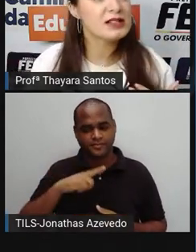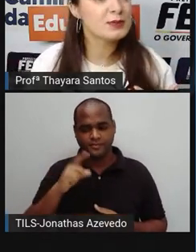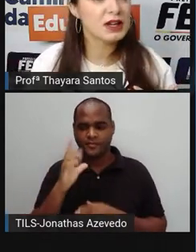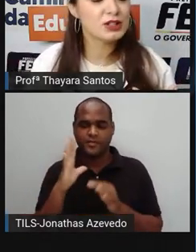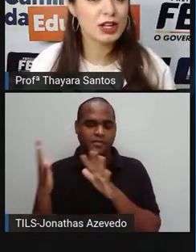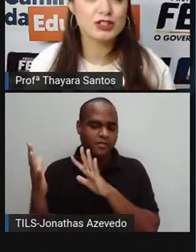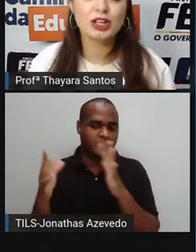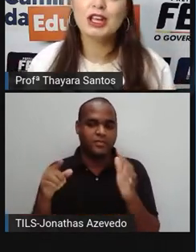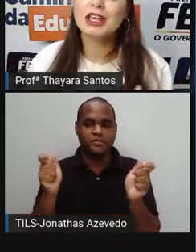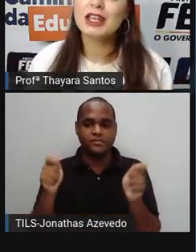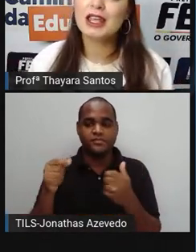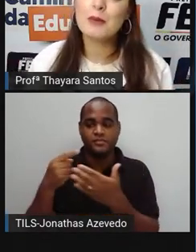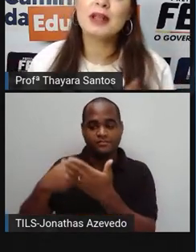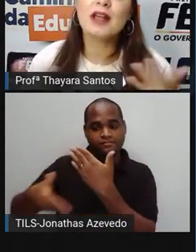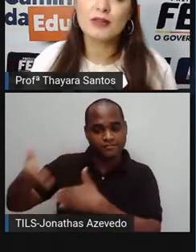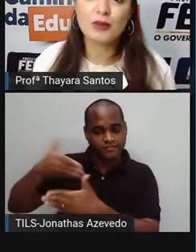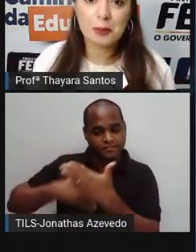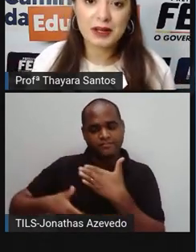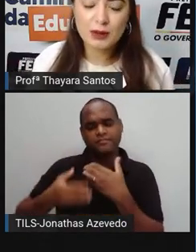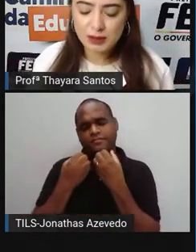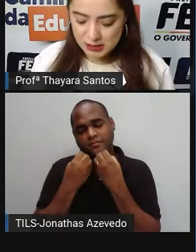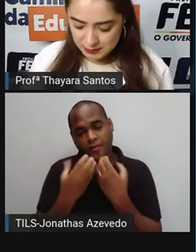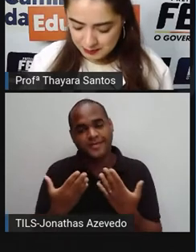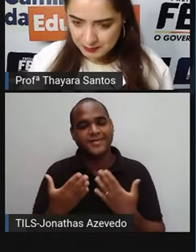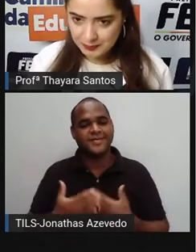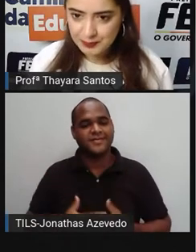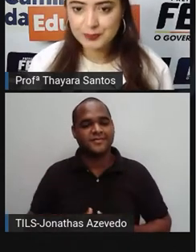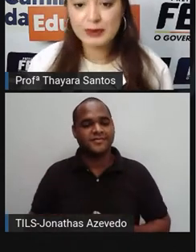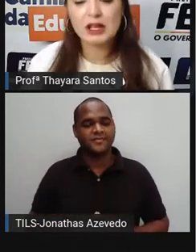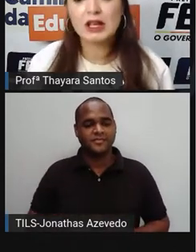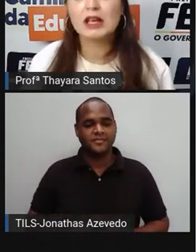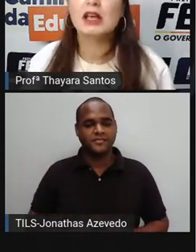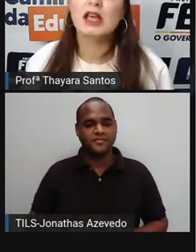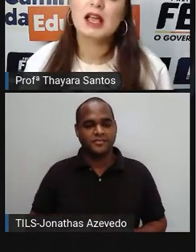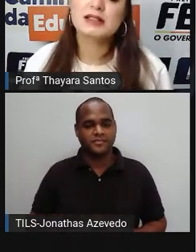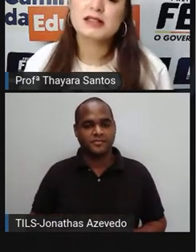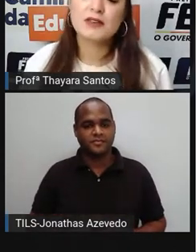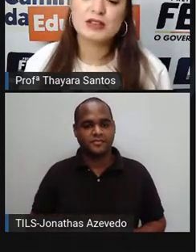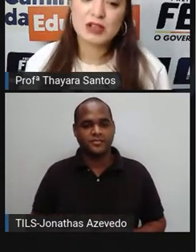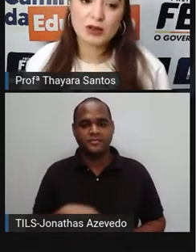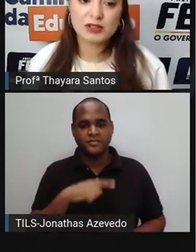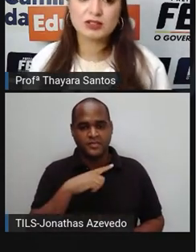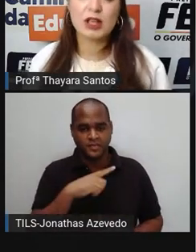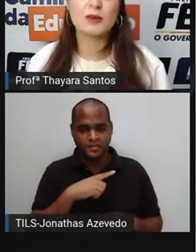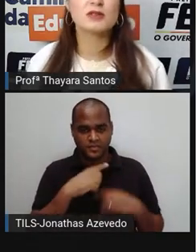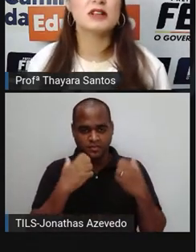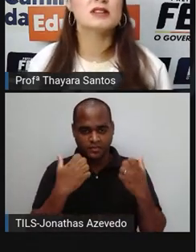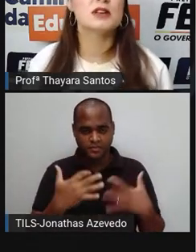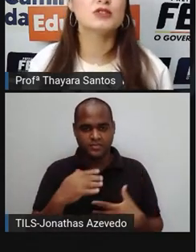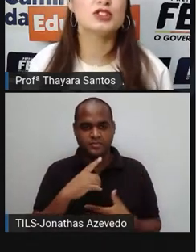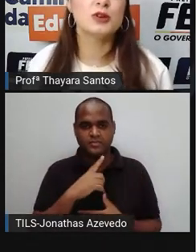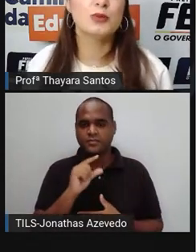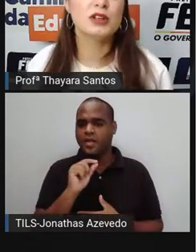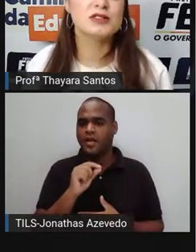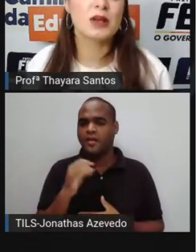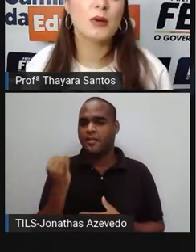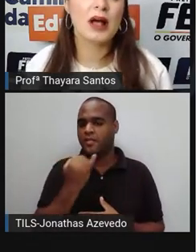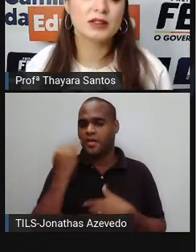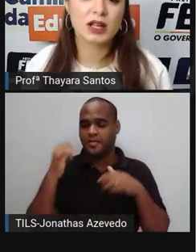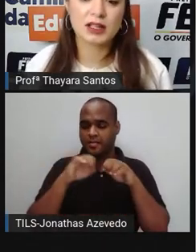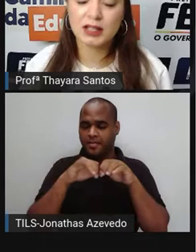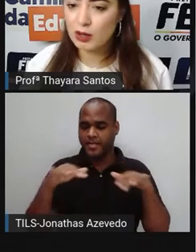que a natureza faz para gente e que é benéfico para nós e esses serviços ecossistêmicos eles são